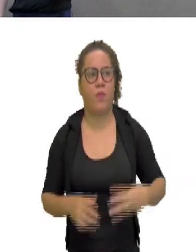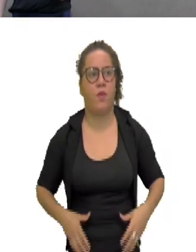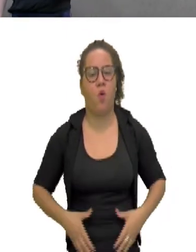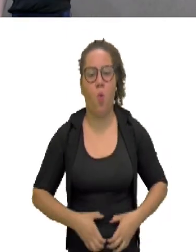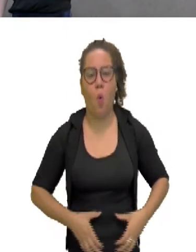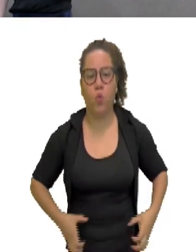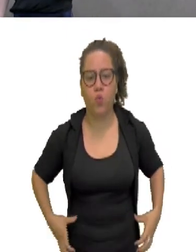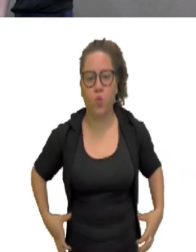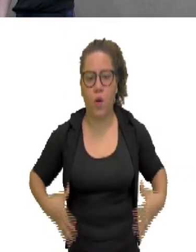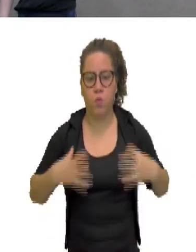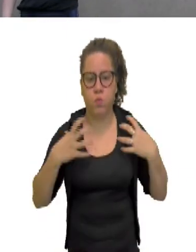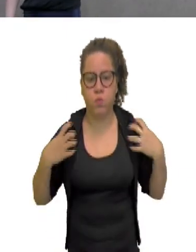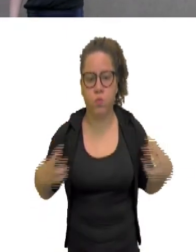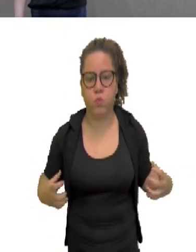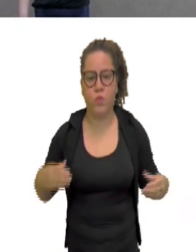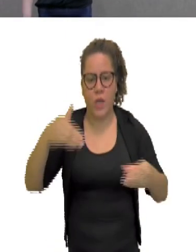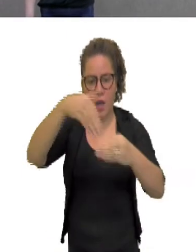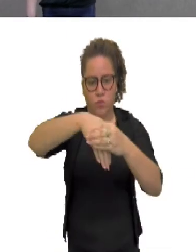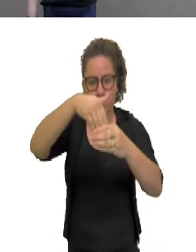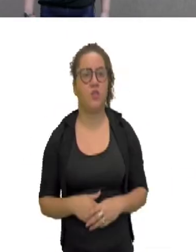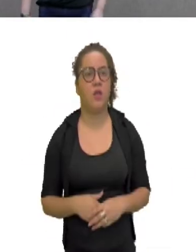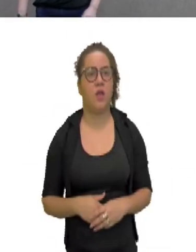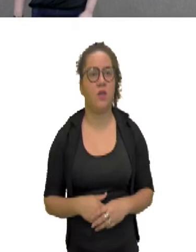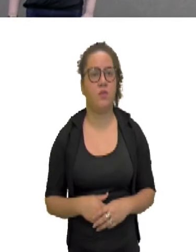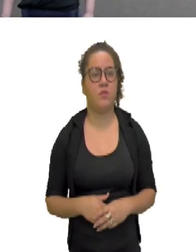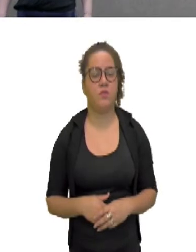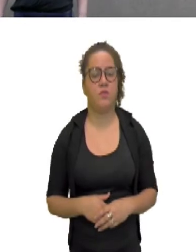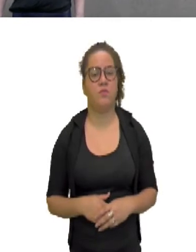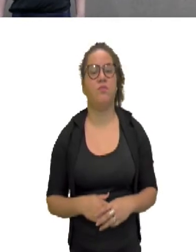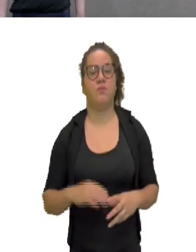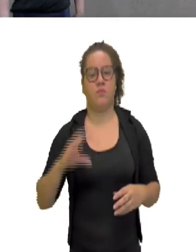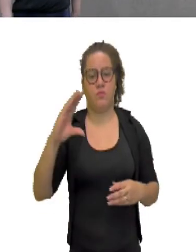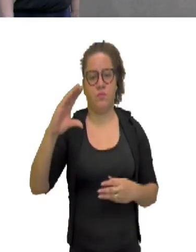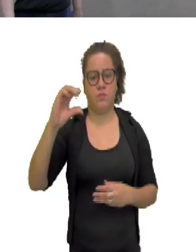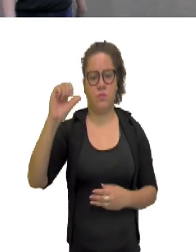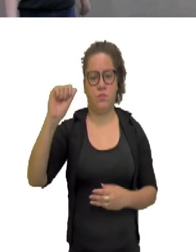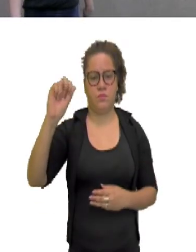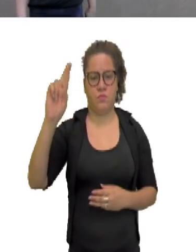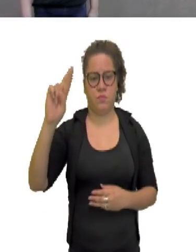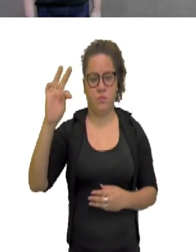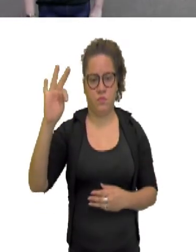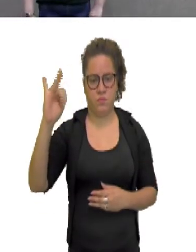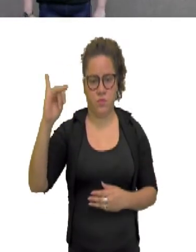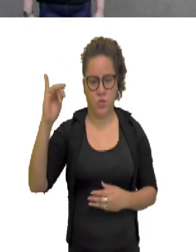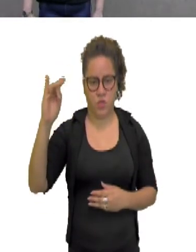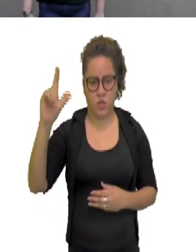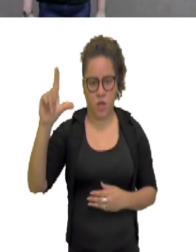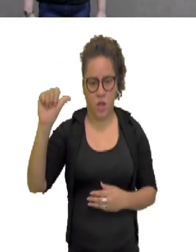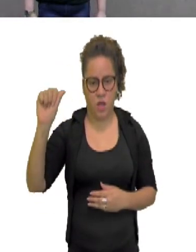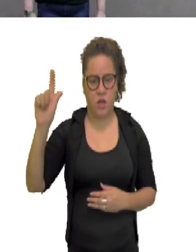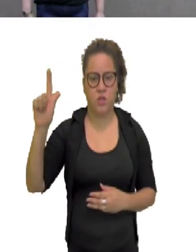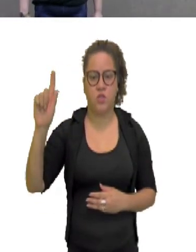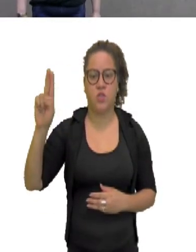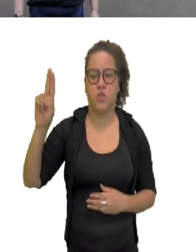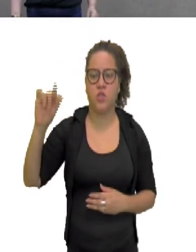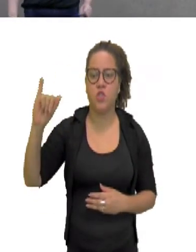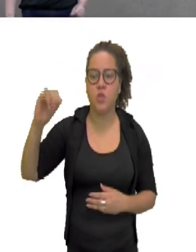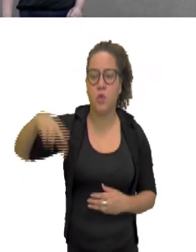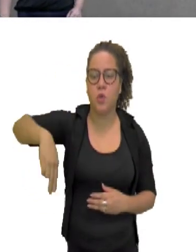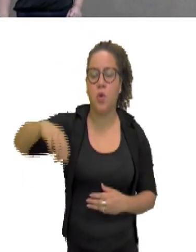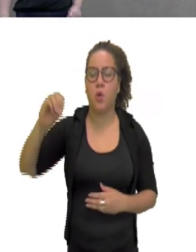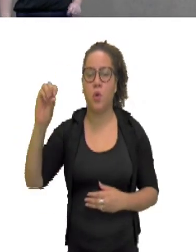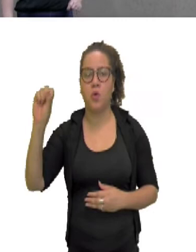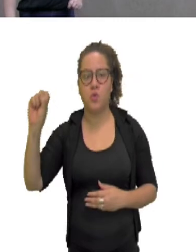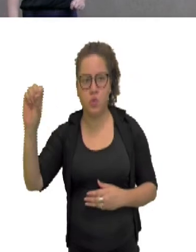a gordura está armazenada. Tecido cartilaginoso forma as cartilagens do corpo,